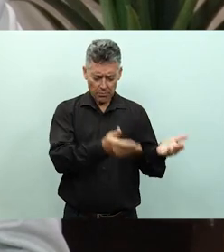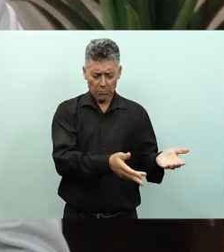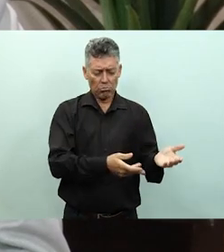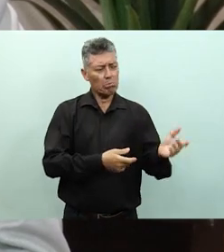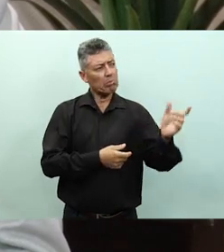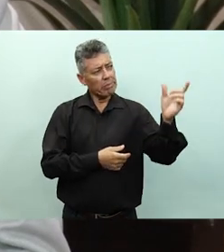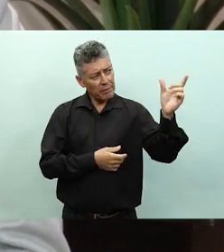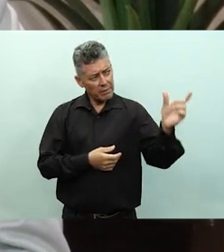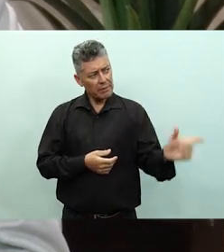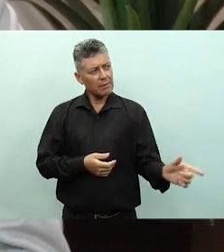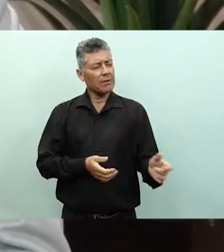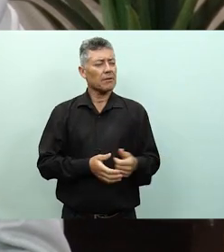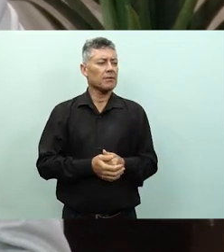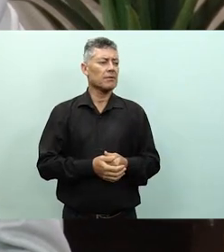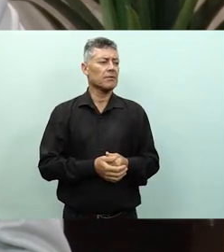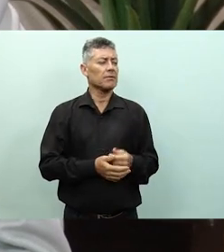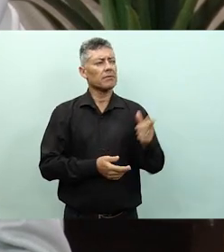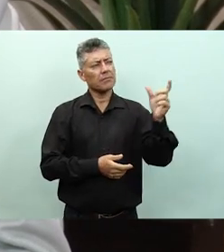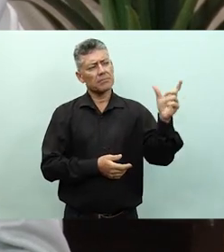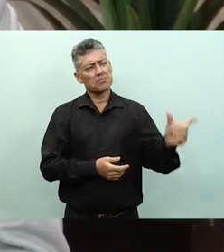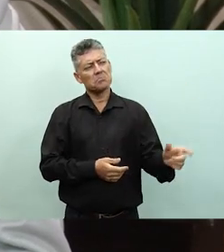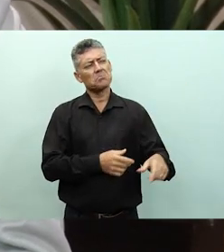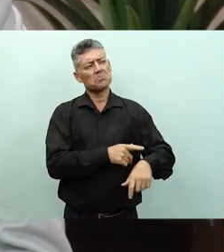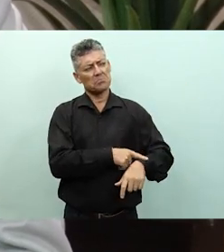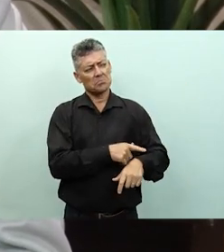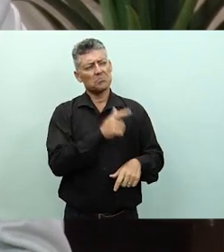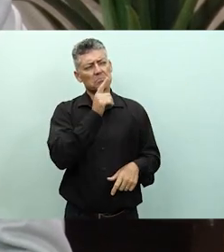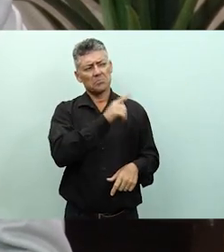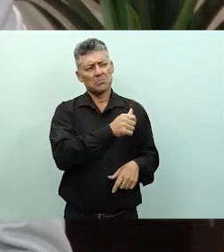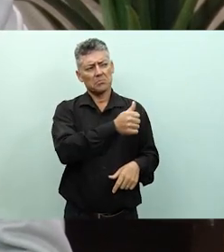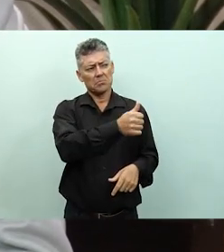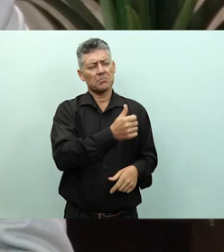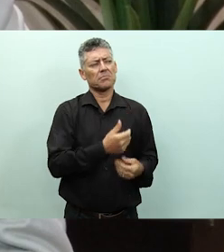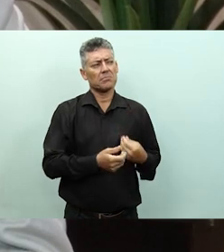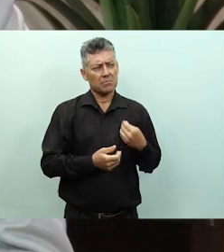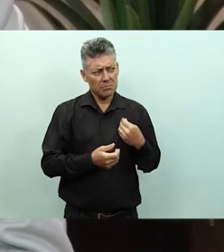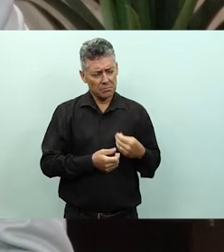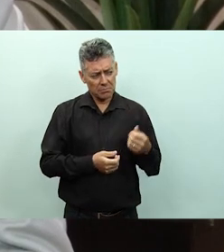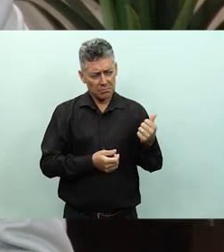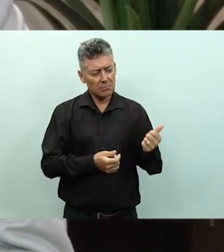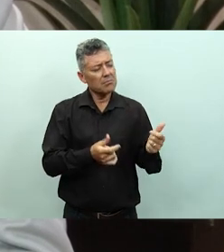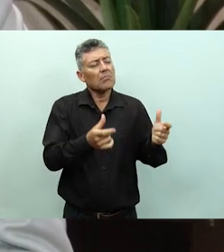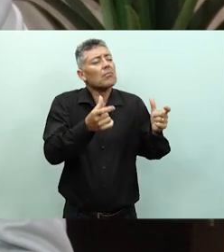que se dê a ela o mérito que ela teve,